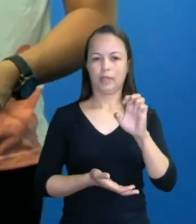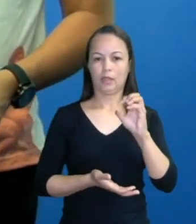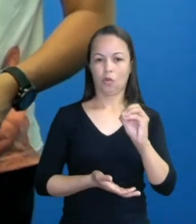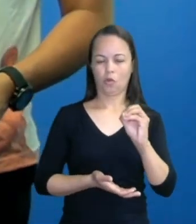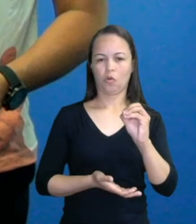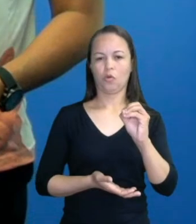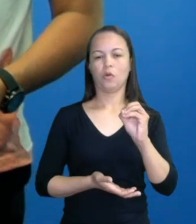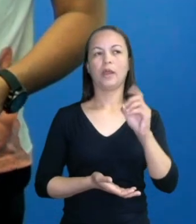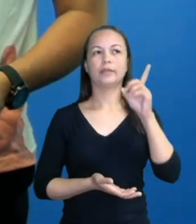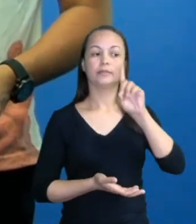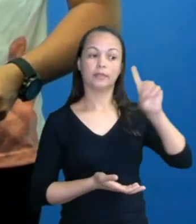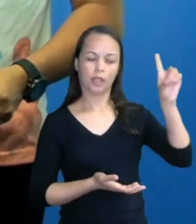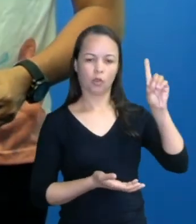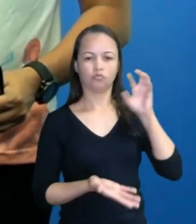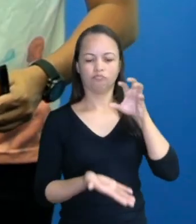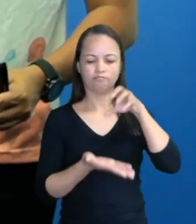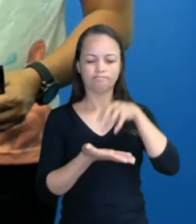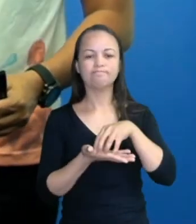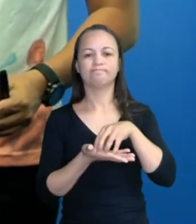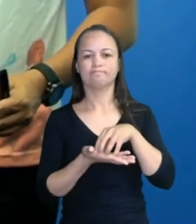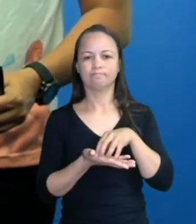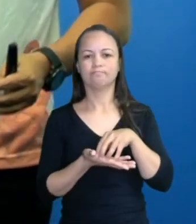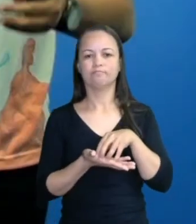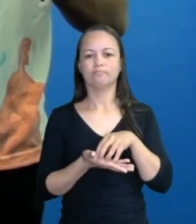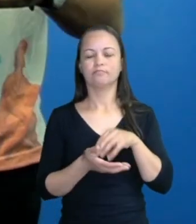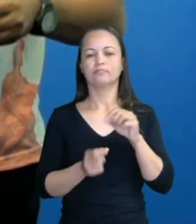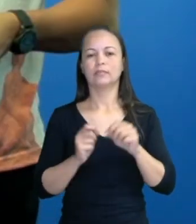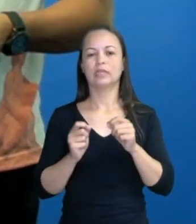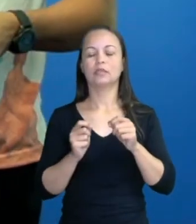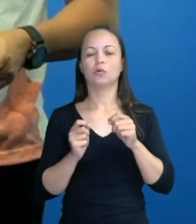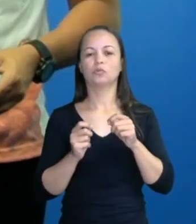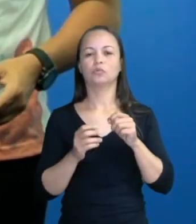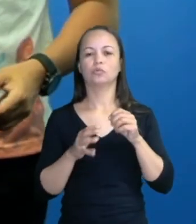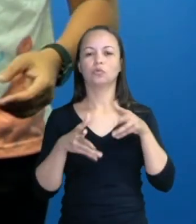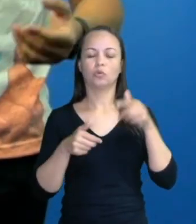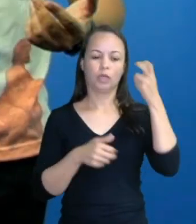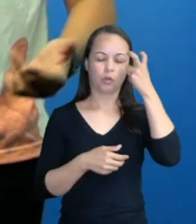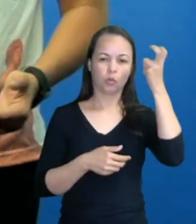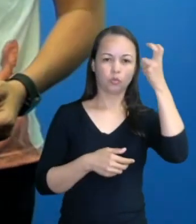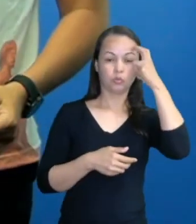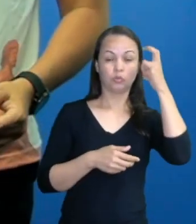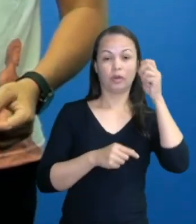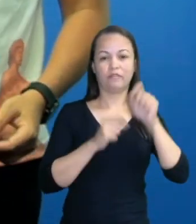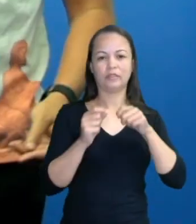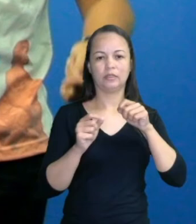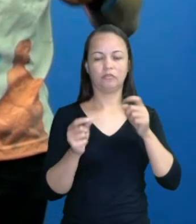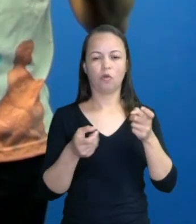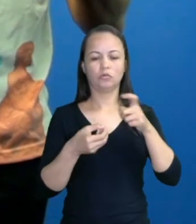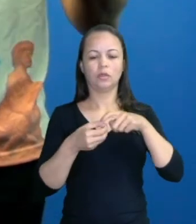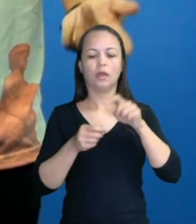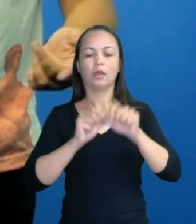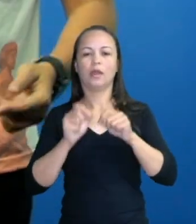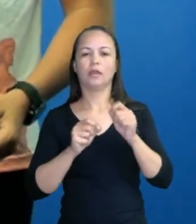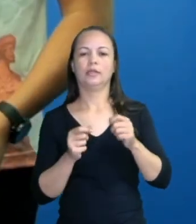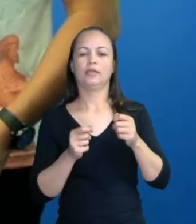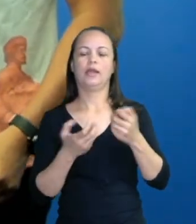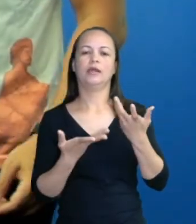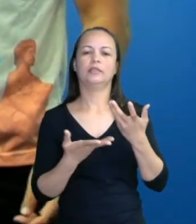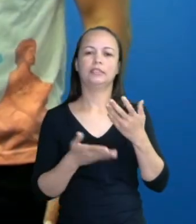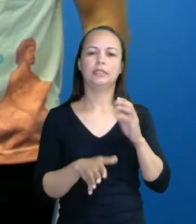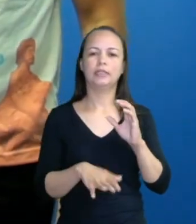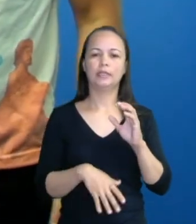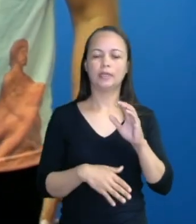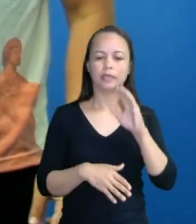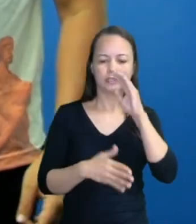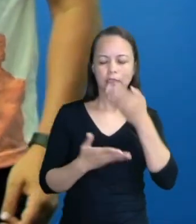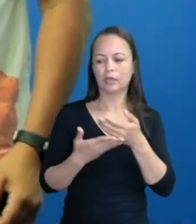teocentrismo, Deus é o centro. Então, toda a cultura vai ser voltada para essa ideia teocêntrica, essa ideia sacra. Você vê